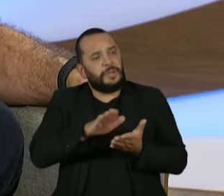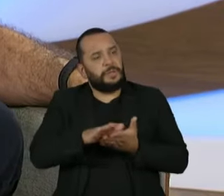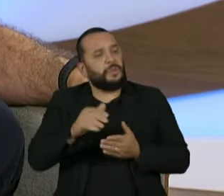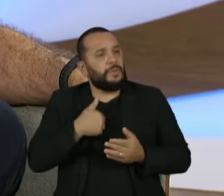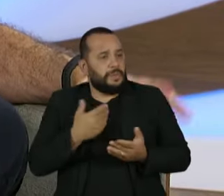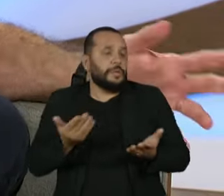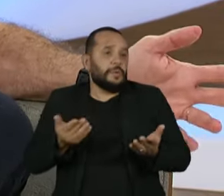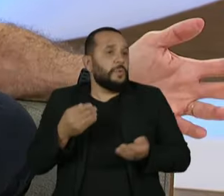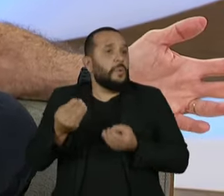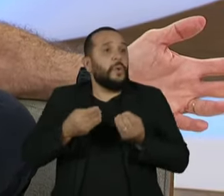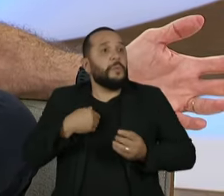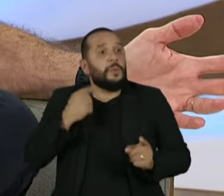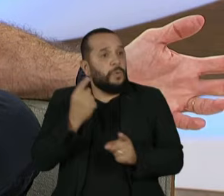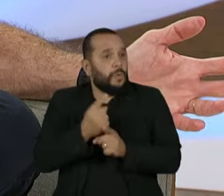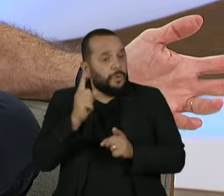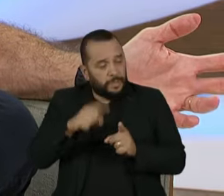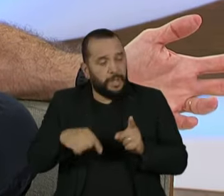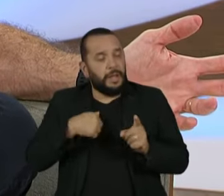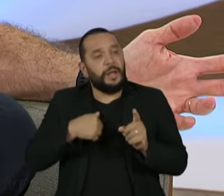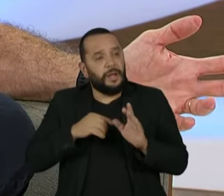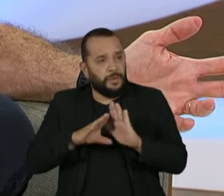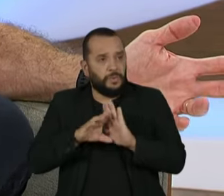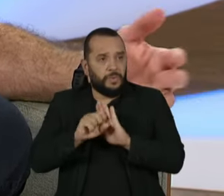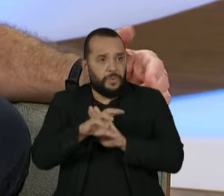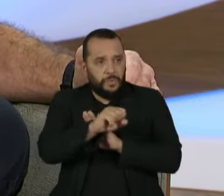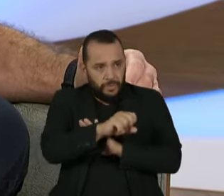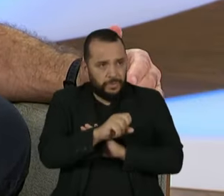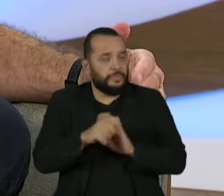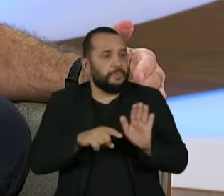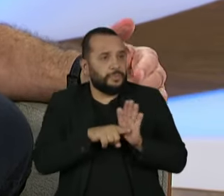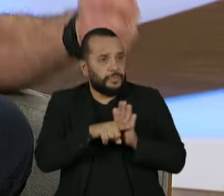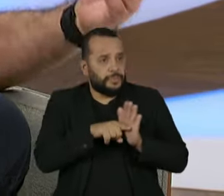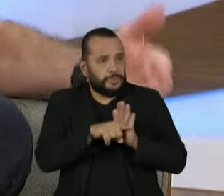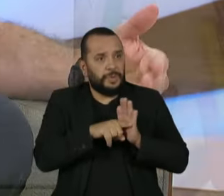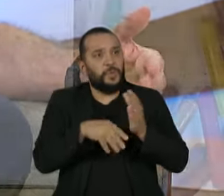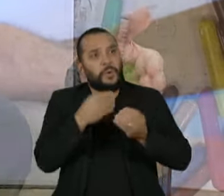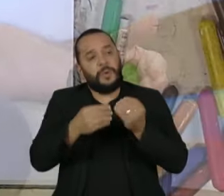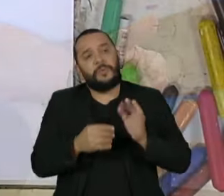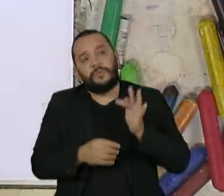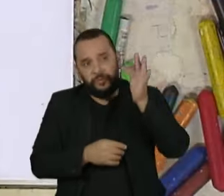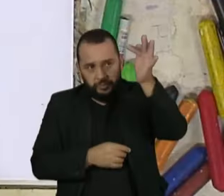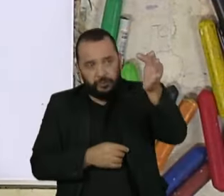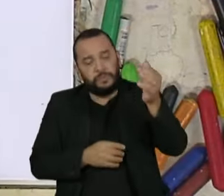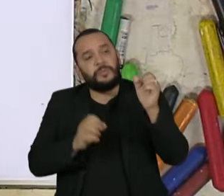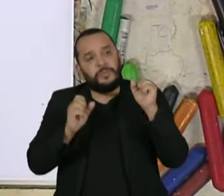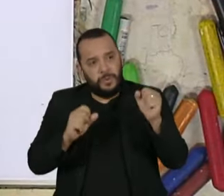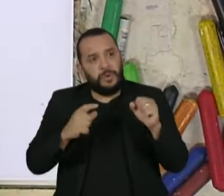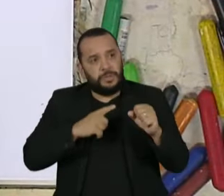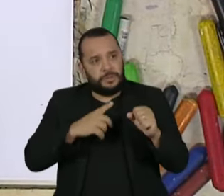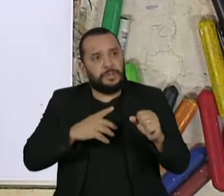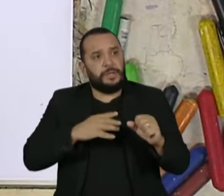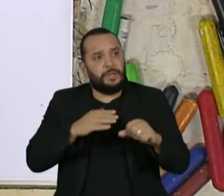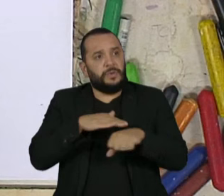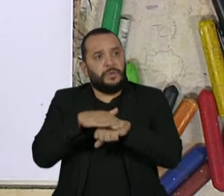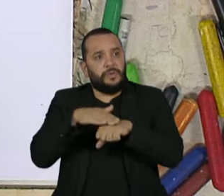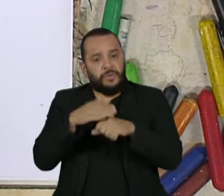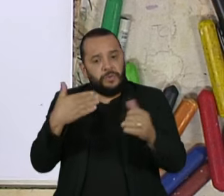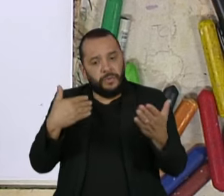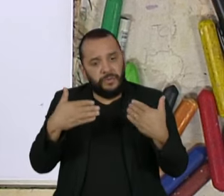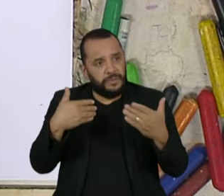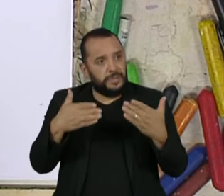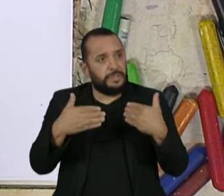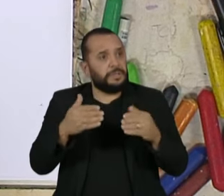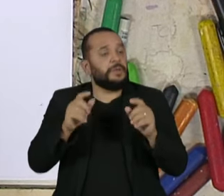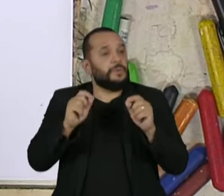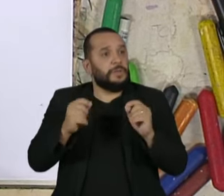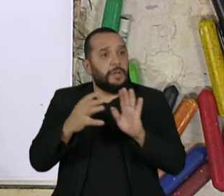acha isso busca hoje a busca como é que você vai achar isso no futuro pode ser conversação pode pode ser conversação com